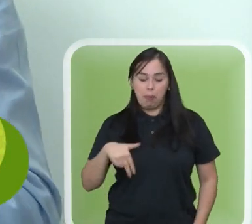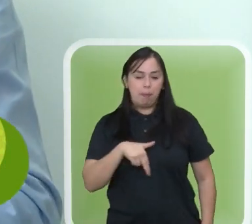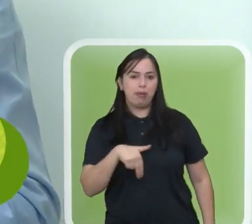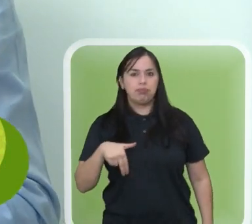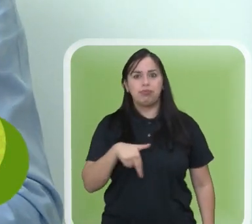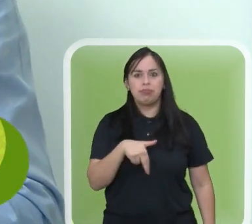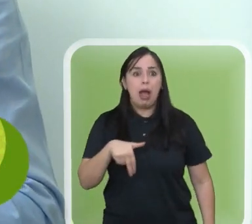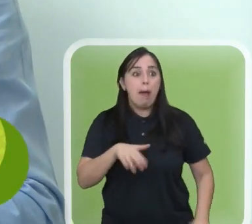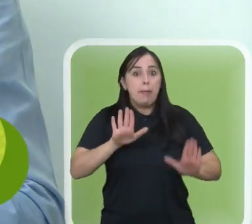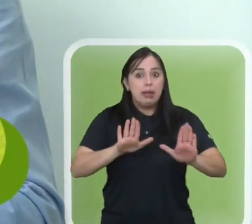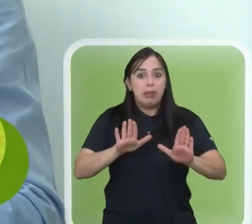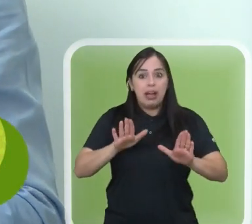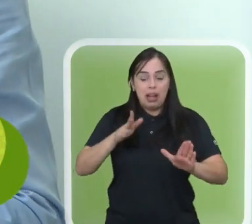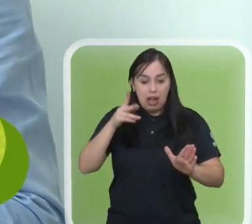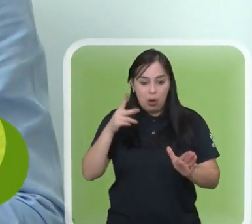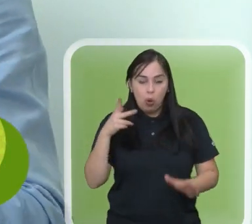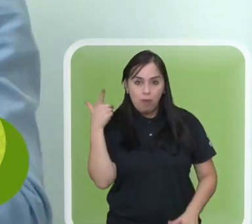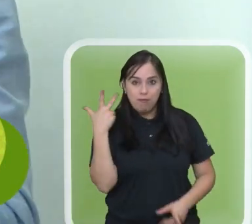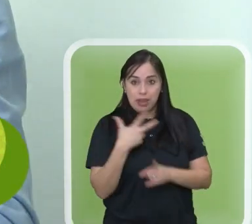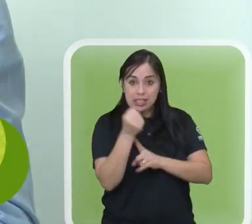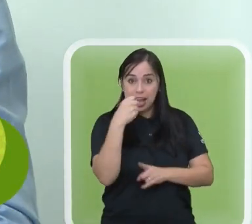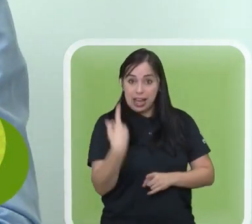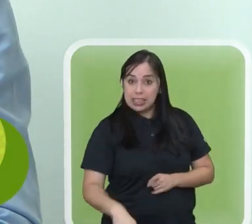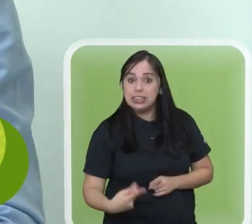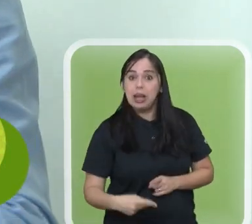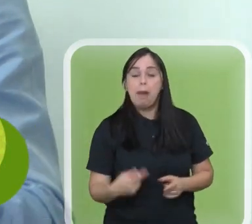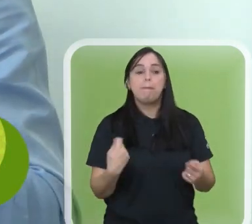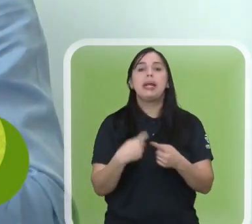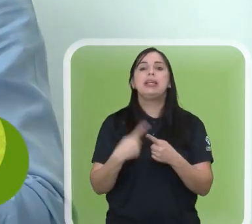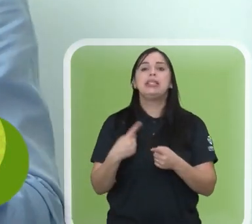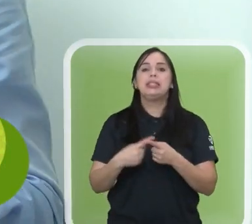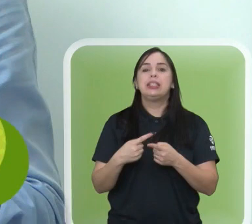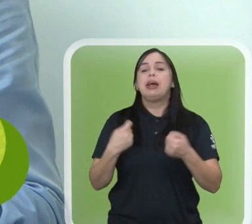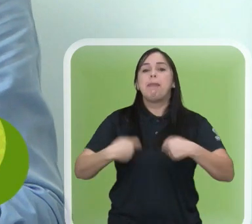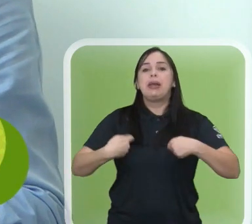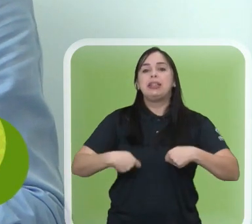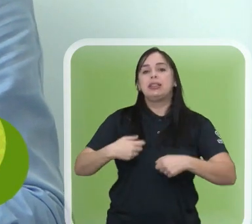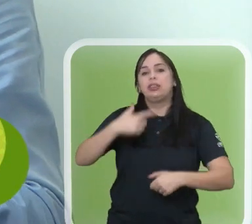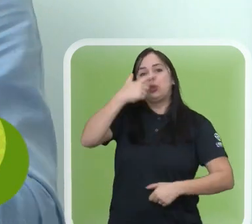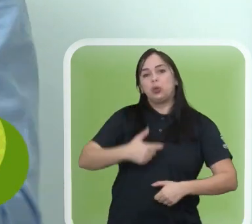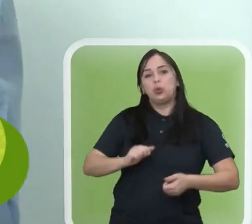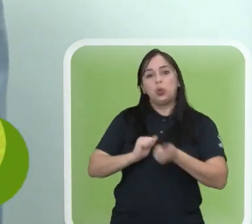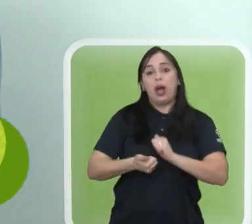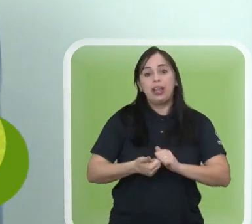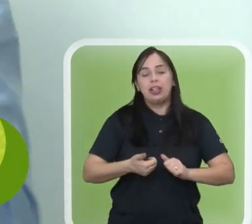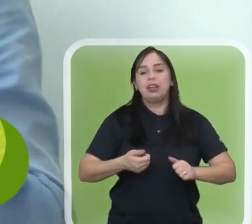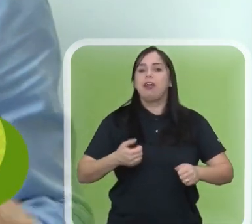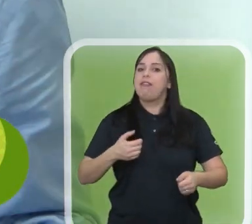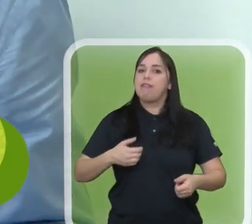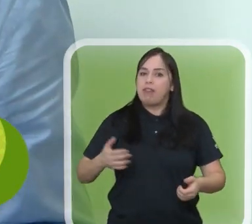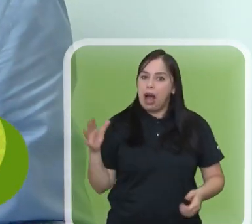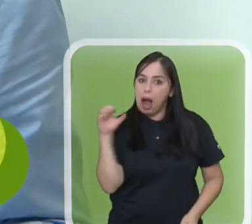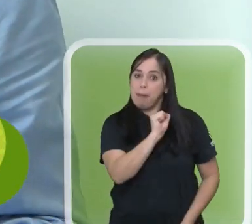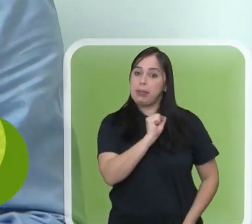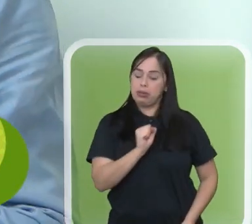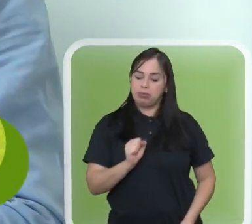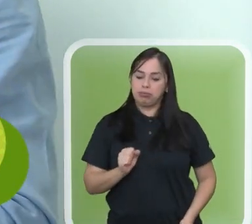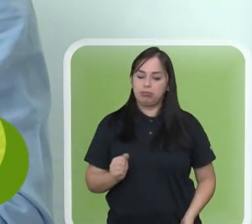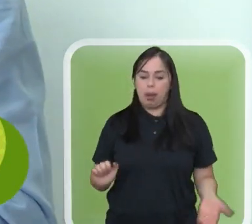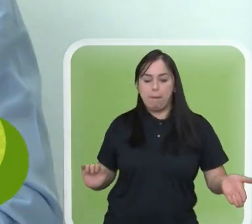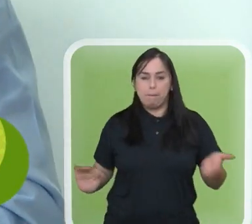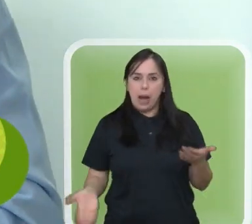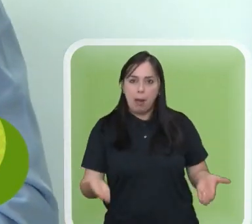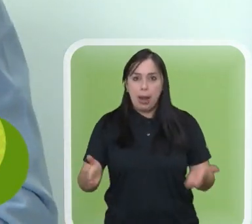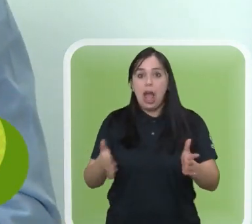ganhar dentro de casa, você tem que ter jogadores velocistas, de velocidade. Senão, dentro de casa fica muito difícil ganhar jogo. Você vai ganhar mais quanto? Fora de casa. Então, isso eu